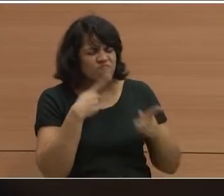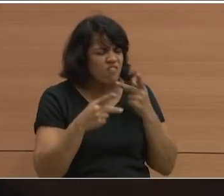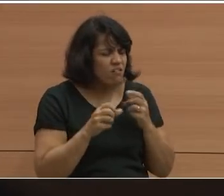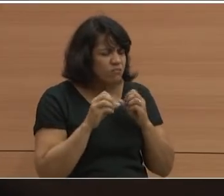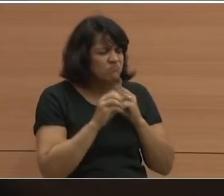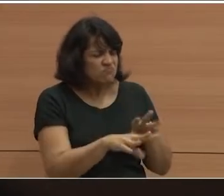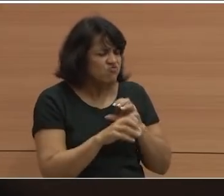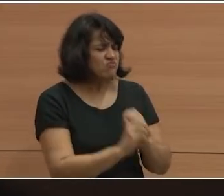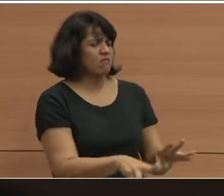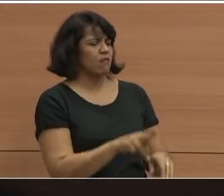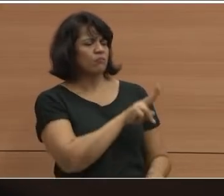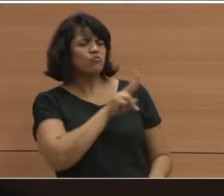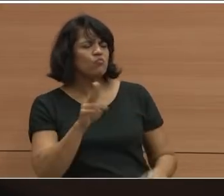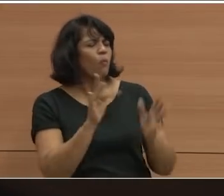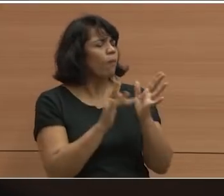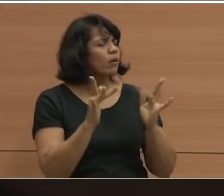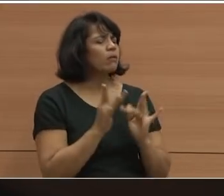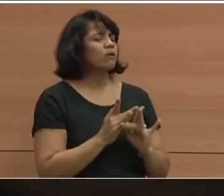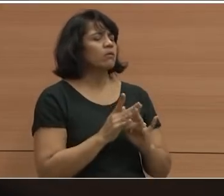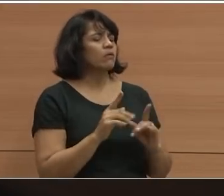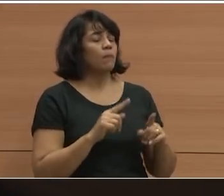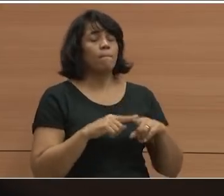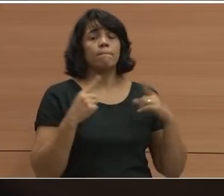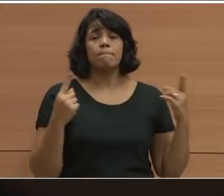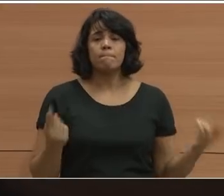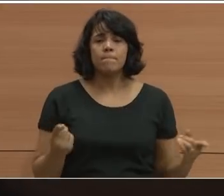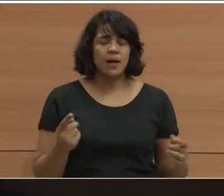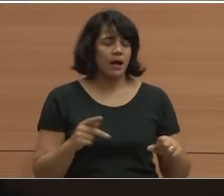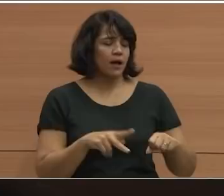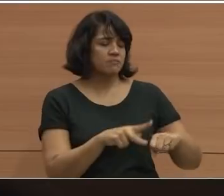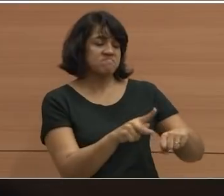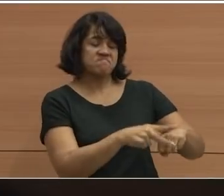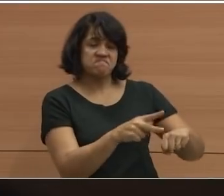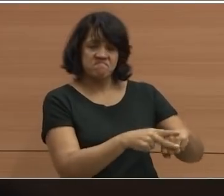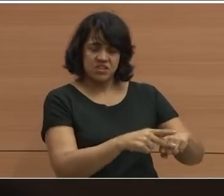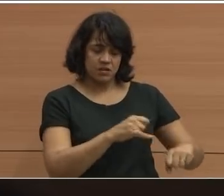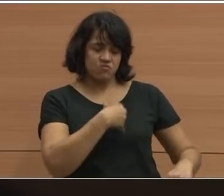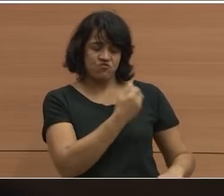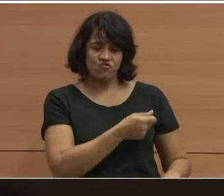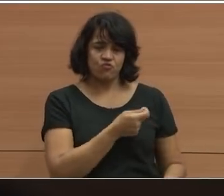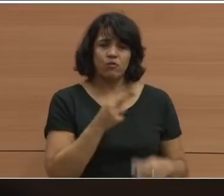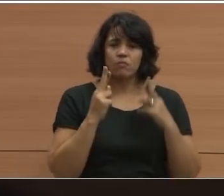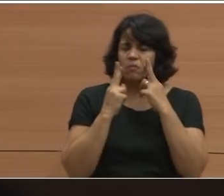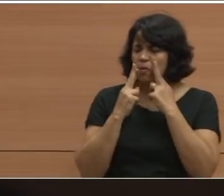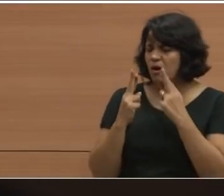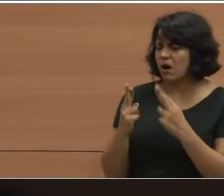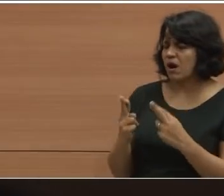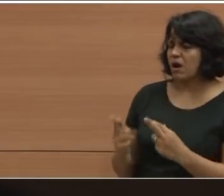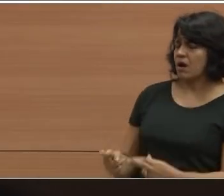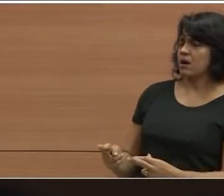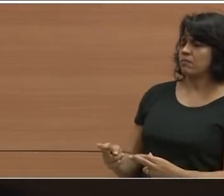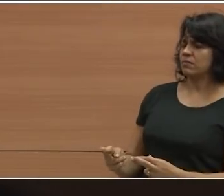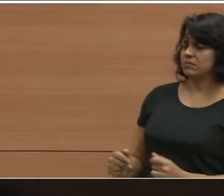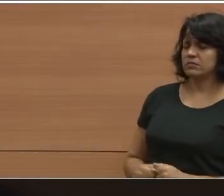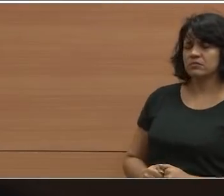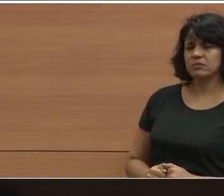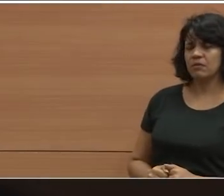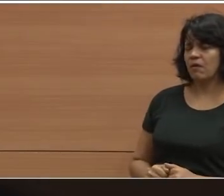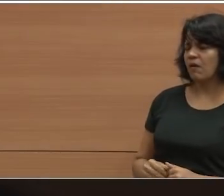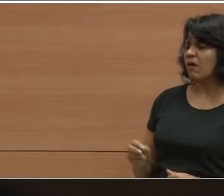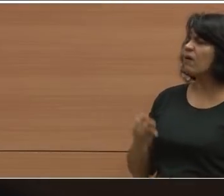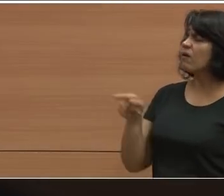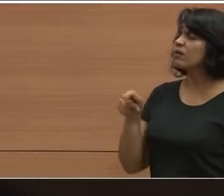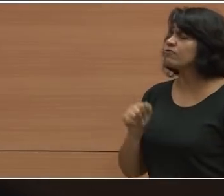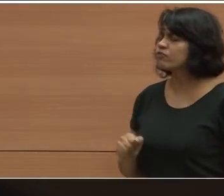lhes responderam: julgai ser justo diante de Deus, ouvir-vos antes a vós outros do que a